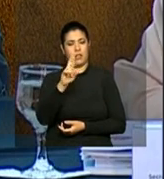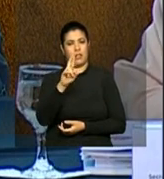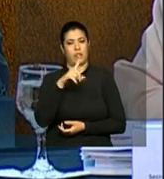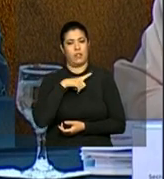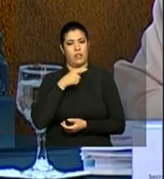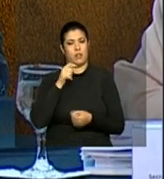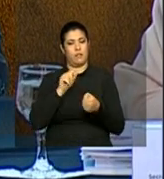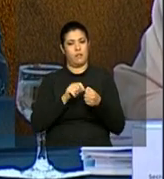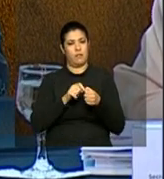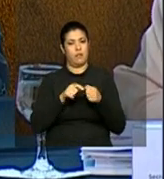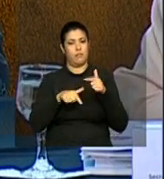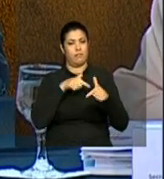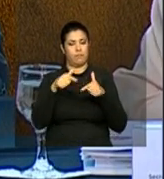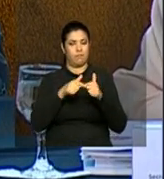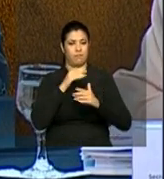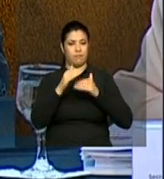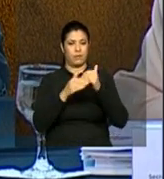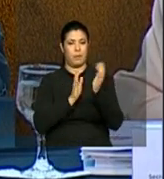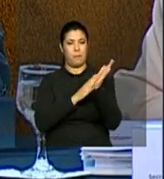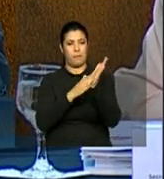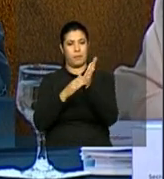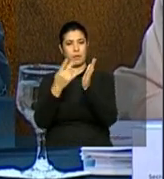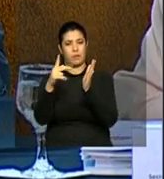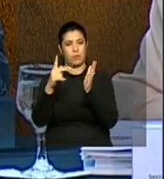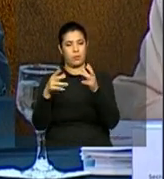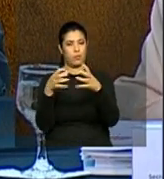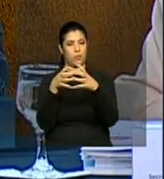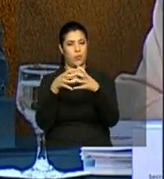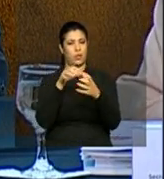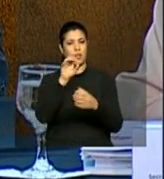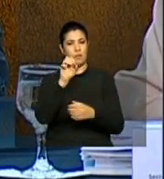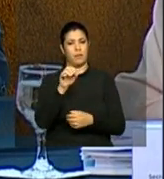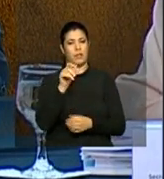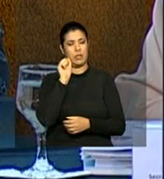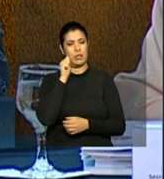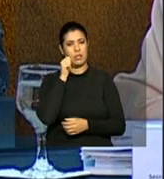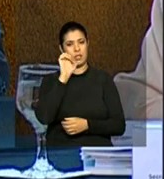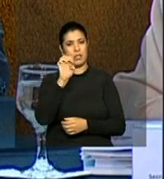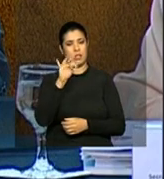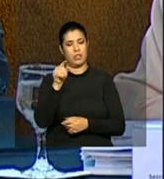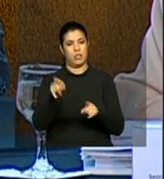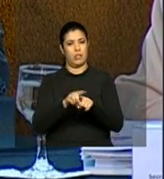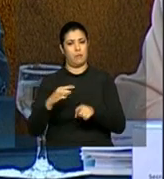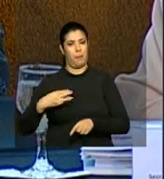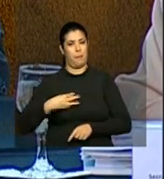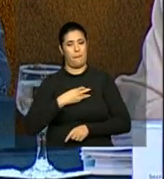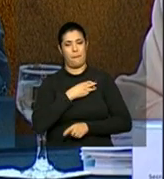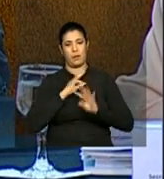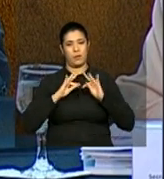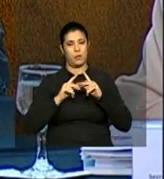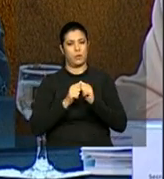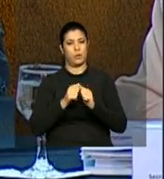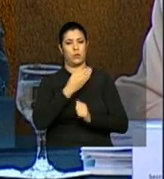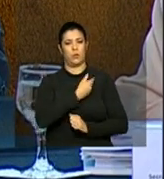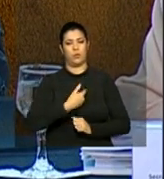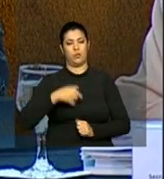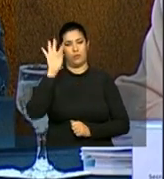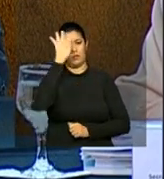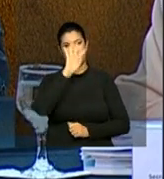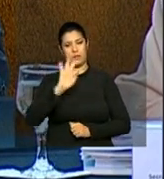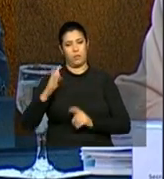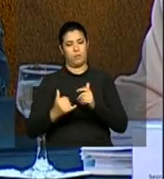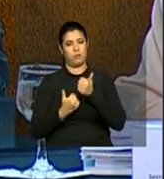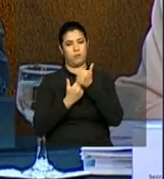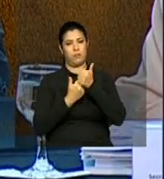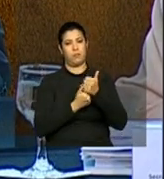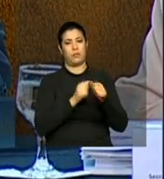que isso dê certo. Parabéns a Ester, toda a equipe que trabalha com ela. Parabéns, ministra, e parabéns todo o governo federal por esse apoio que